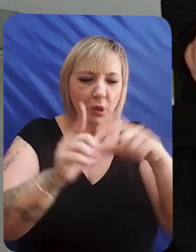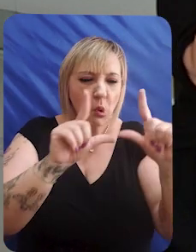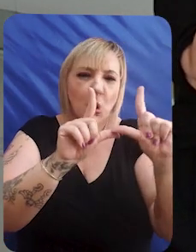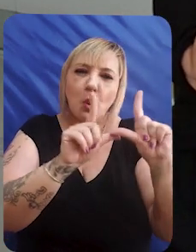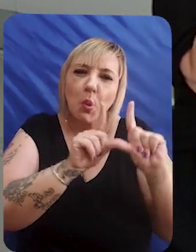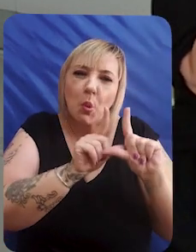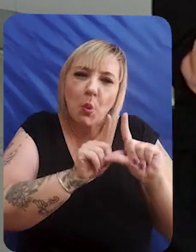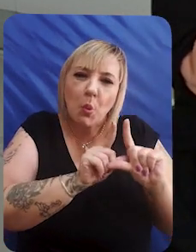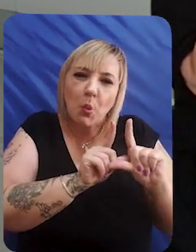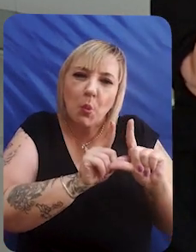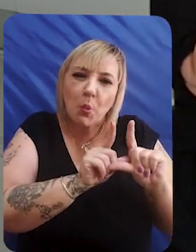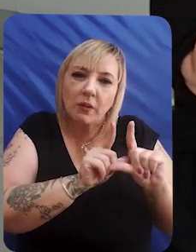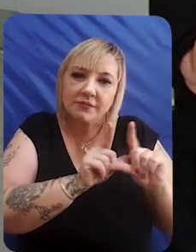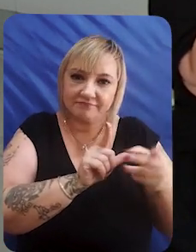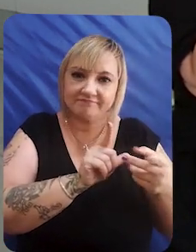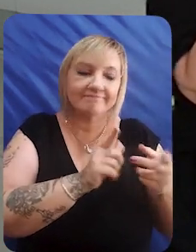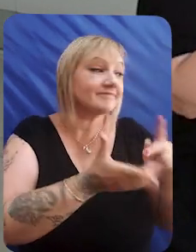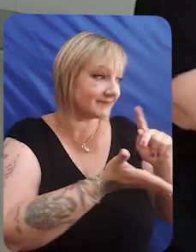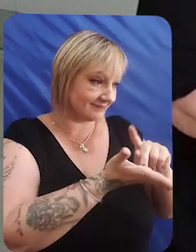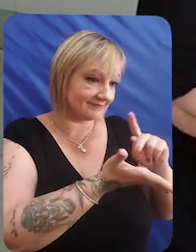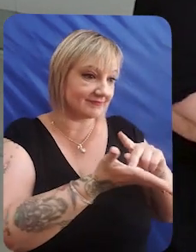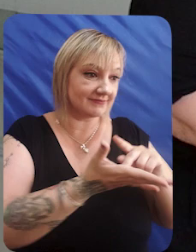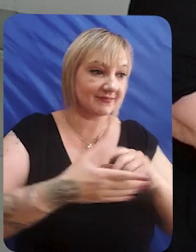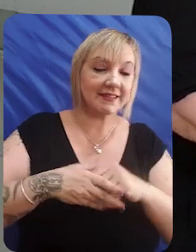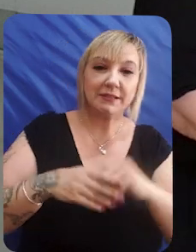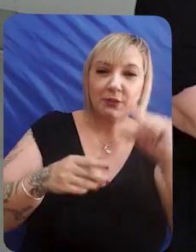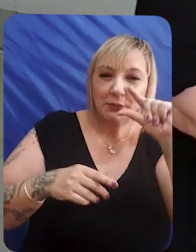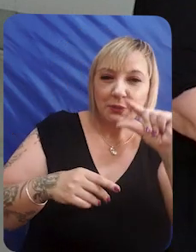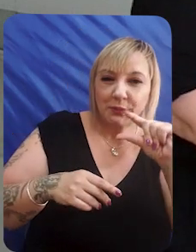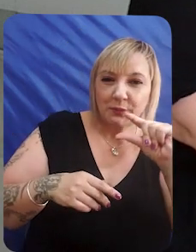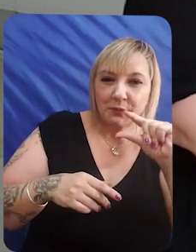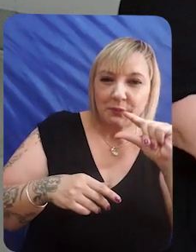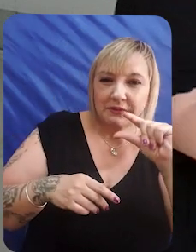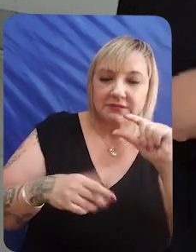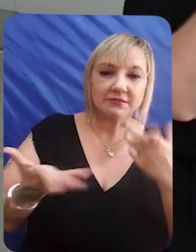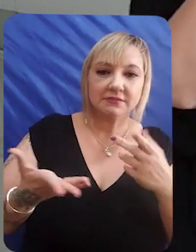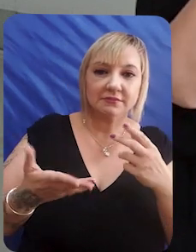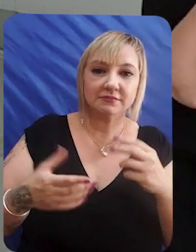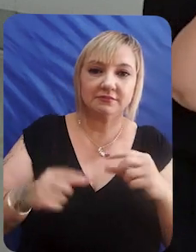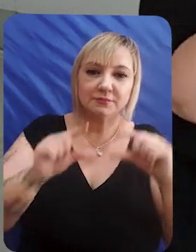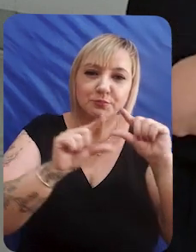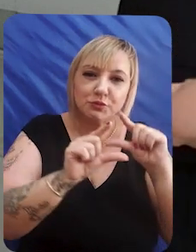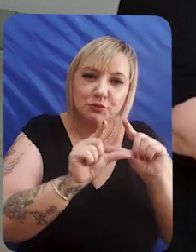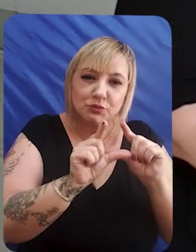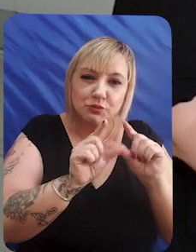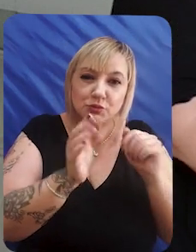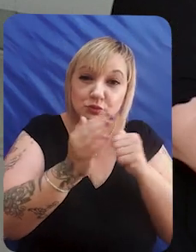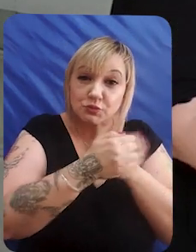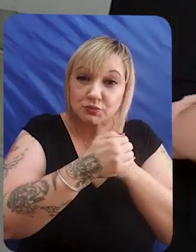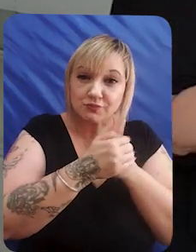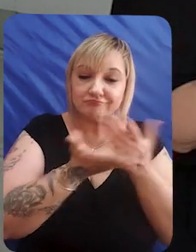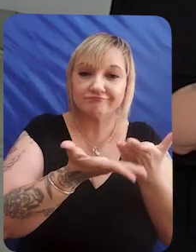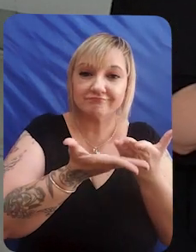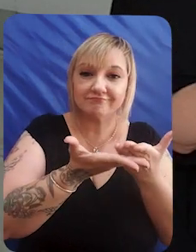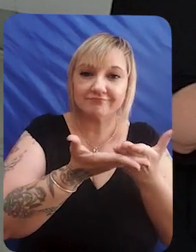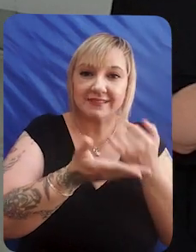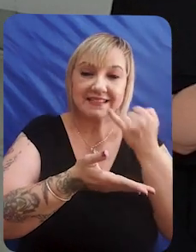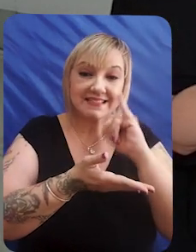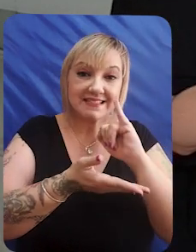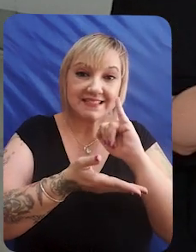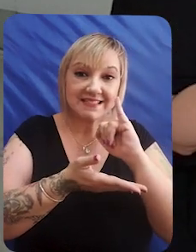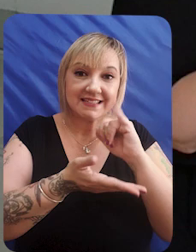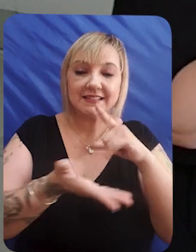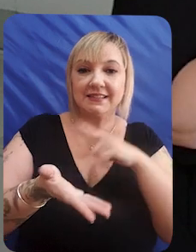janelinha minúscula dessa. Verdade. Né? Ali embaixo do lado. Ali embaixo, super escondidinha. E ainda se você